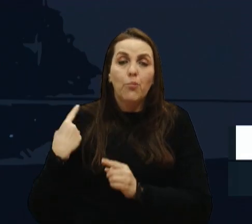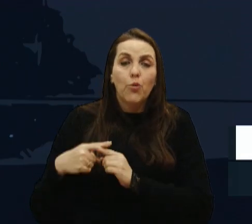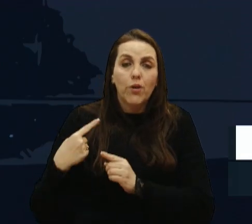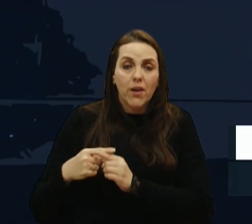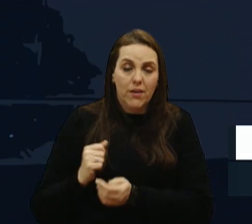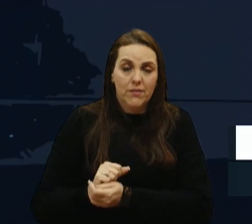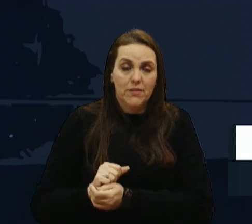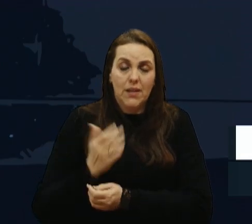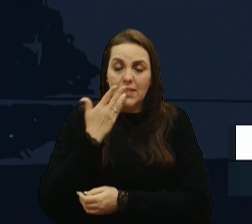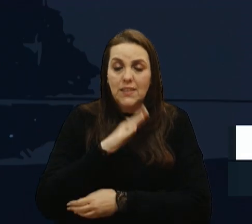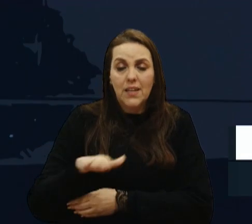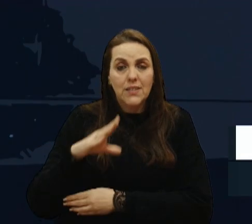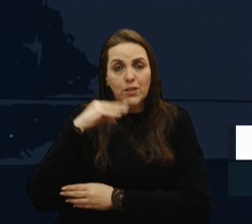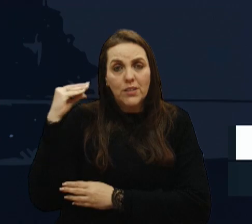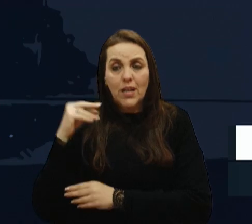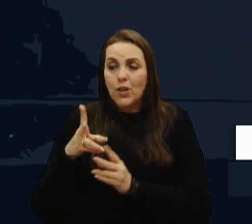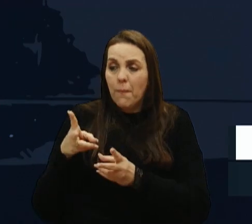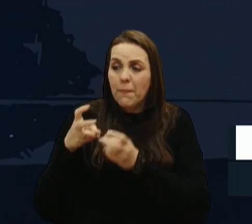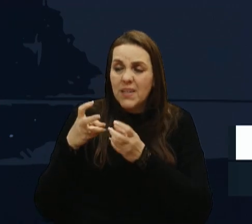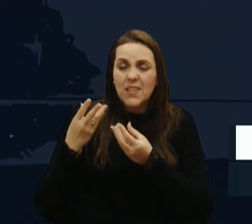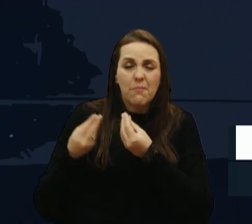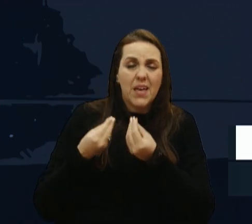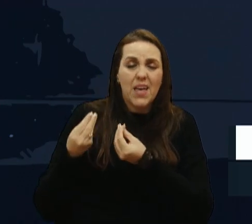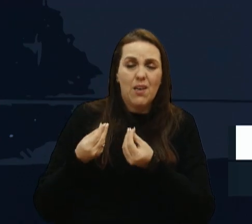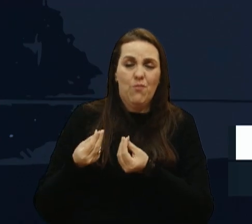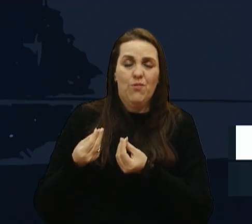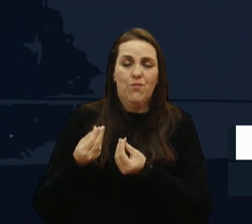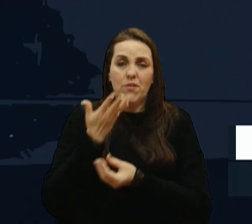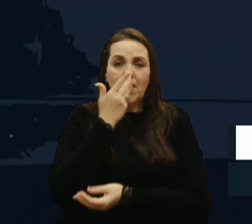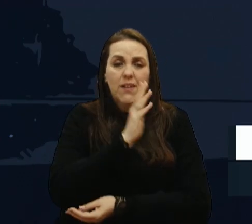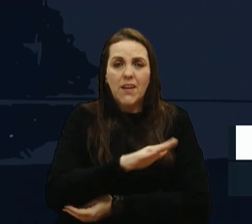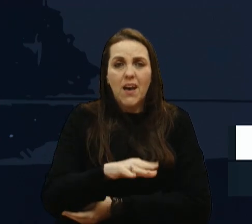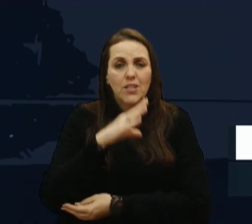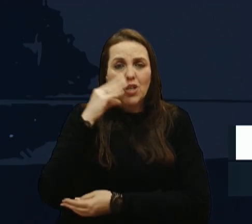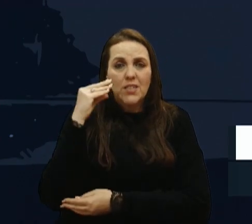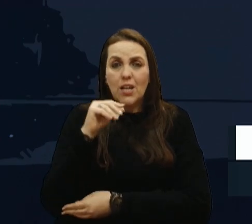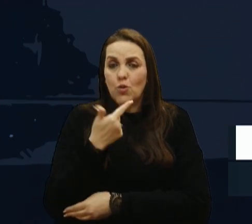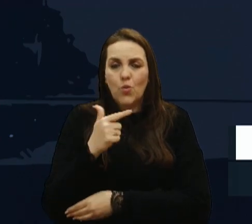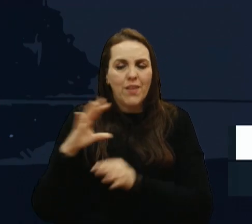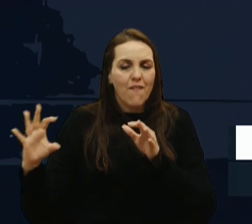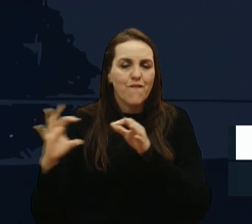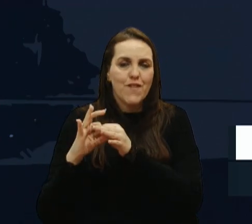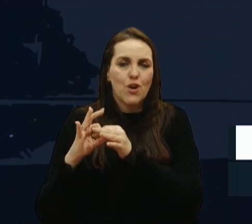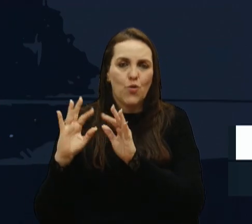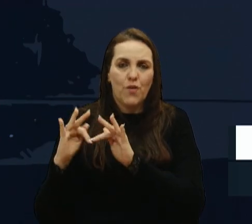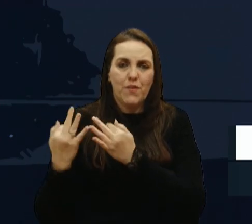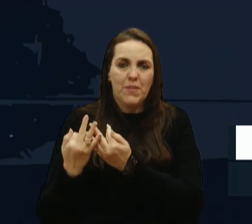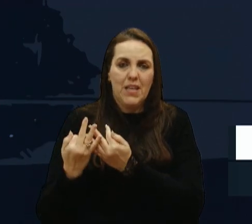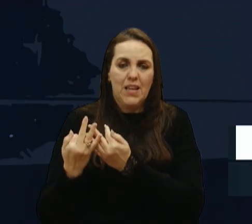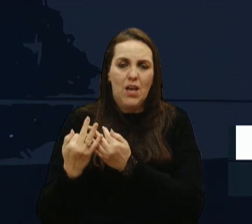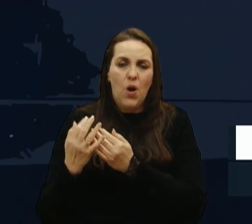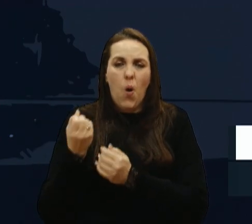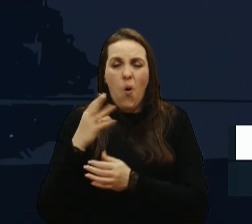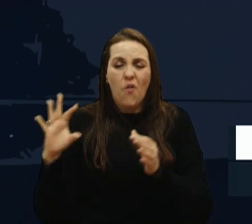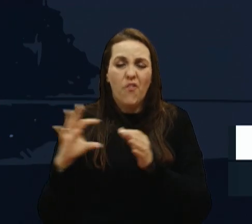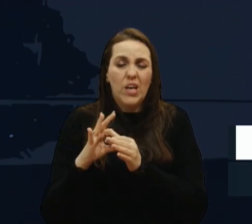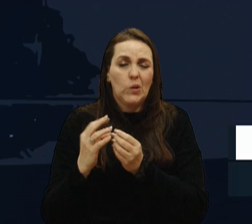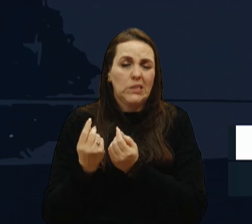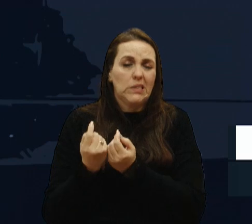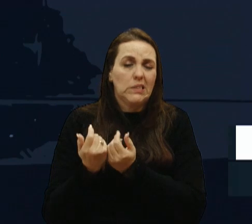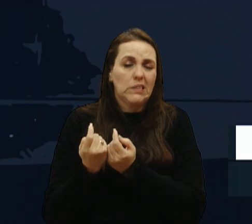adolescentes, a gente muitas vezes não tem essa percepção, crianças e adolescentes que não têm mais vínculo familiar ou vínculo muito